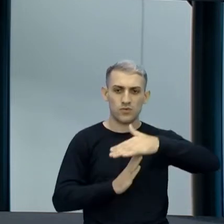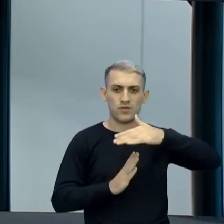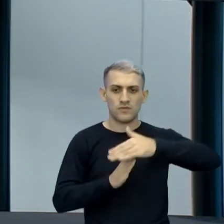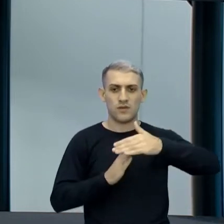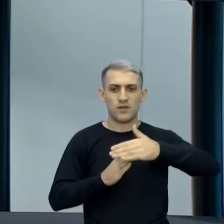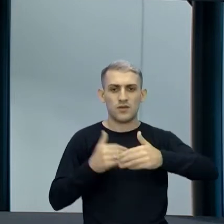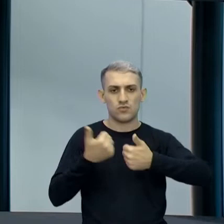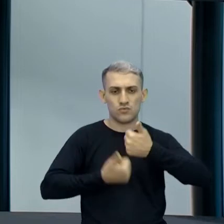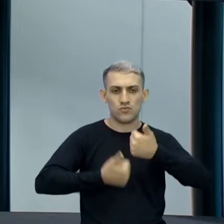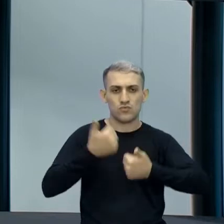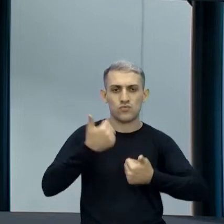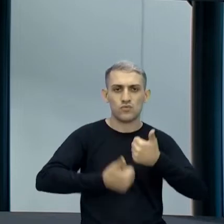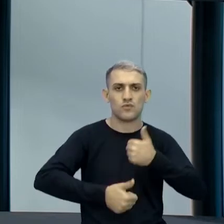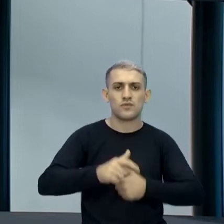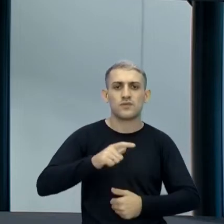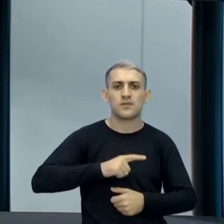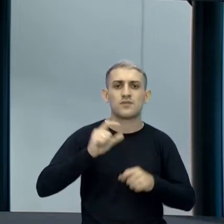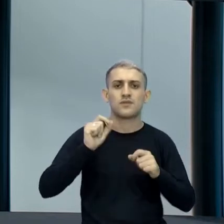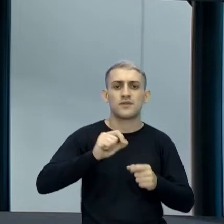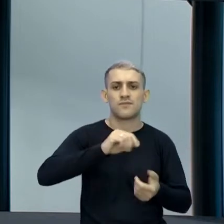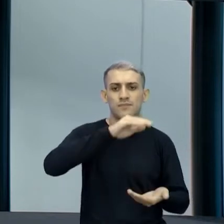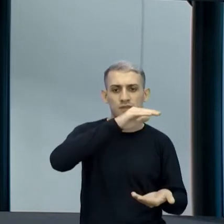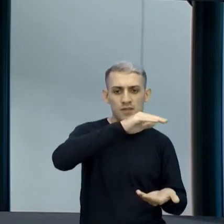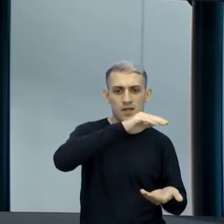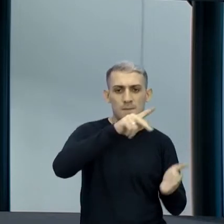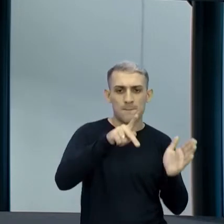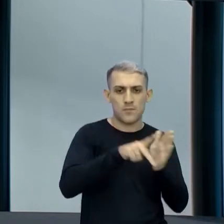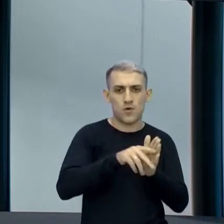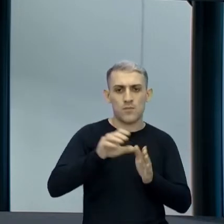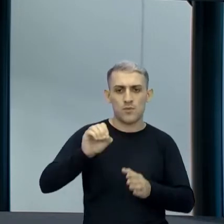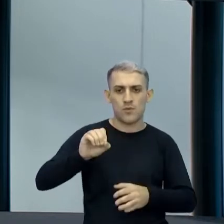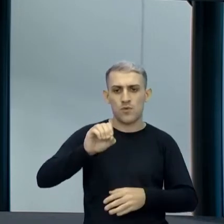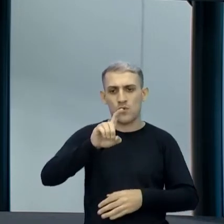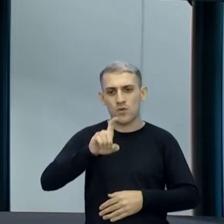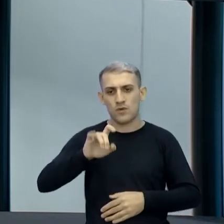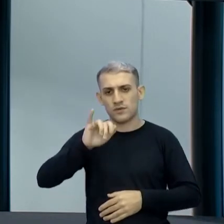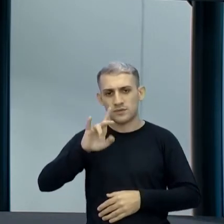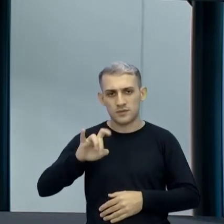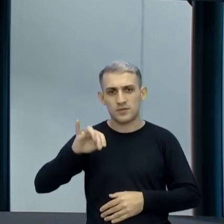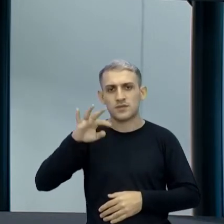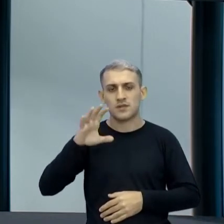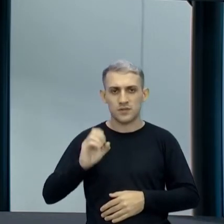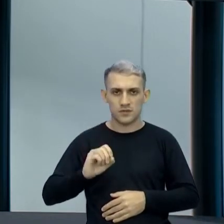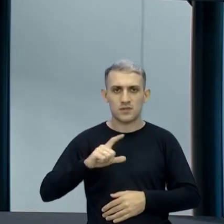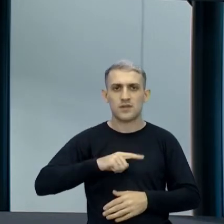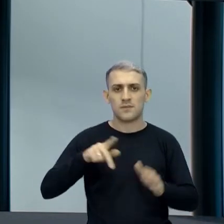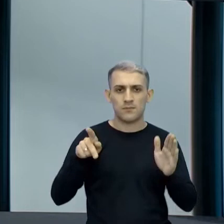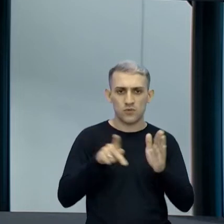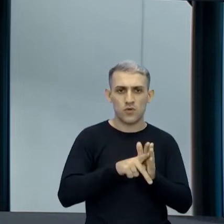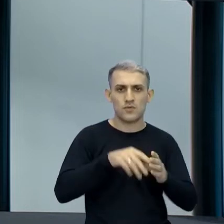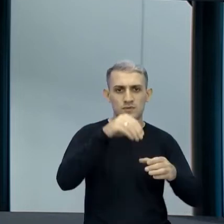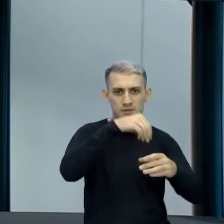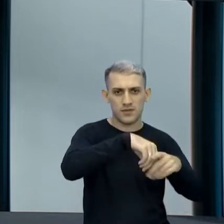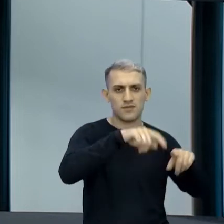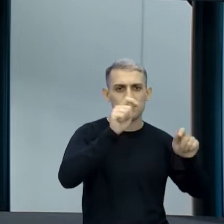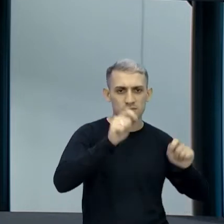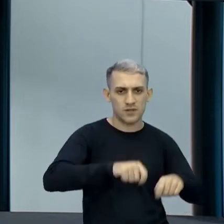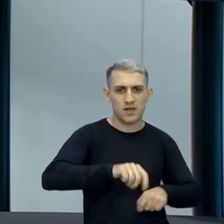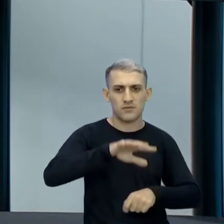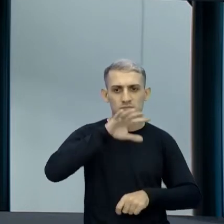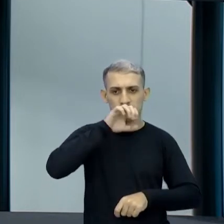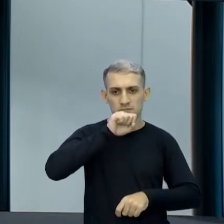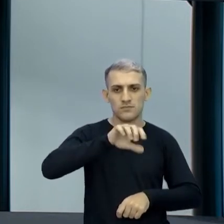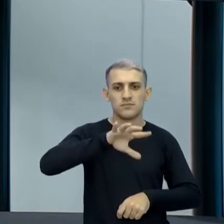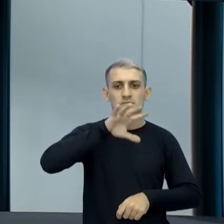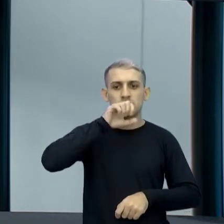jogos, eles vão ter garrafas de oxigênio, né, cilindros, desculpa, de oxigênios nos vestiários para eles respirarem,